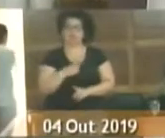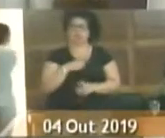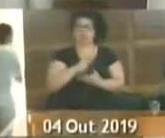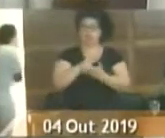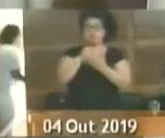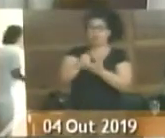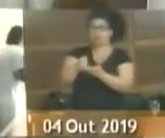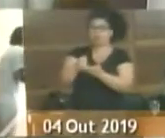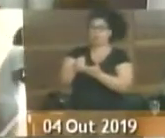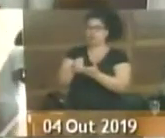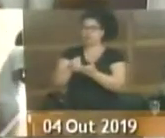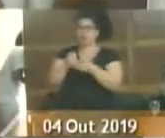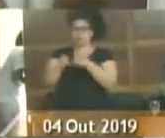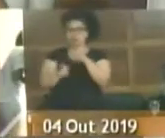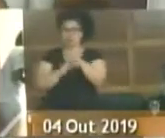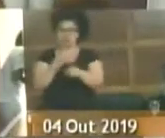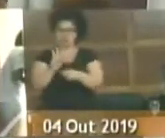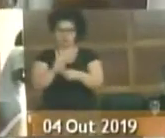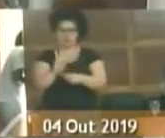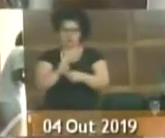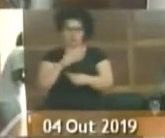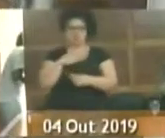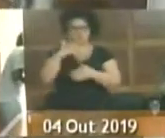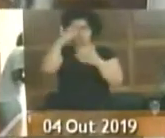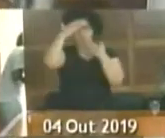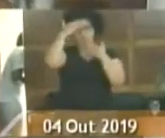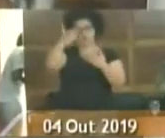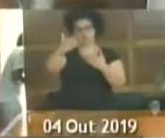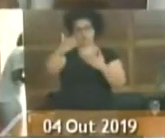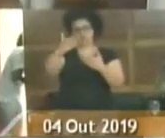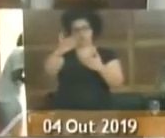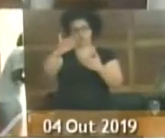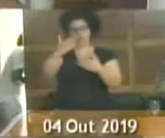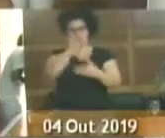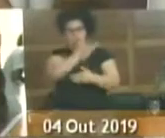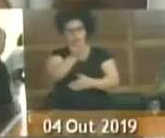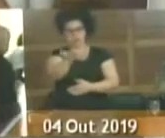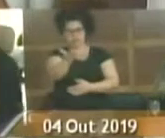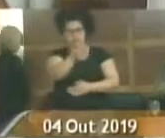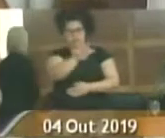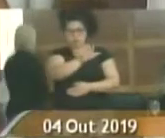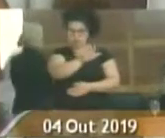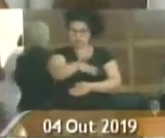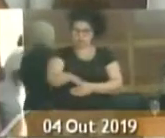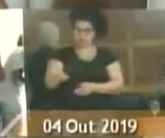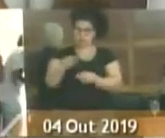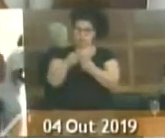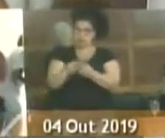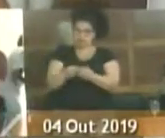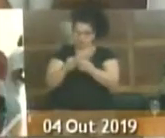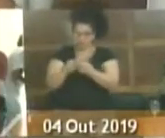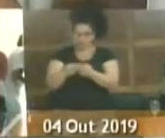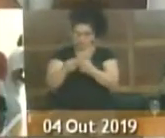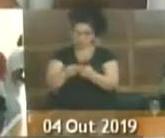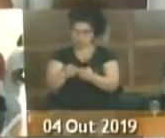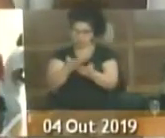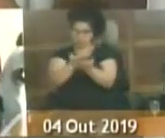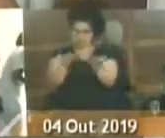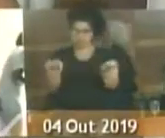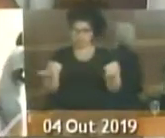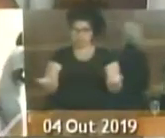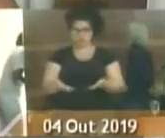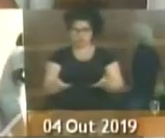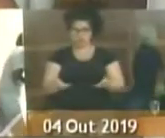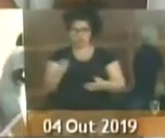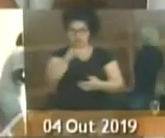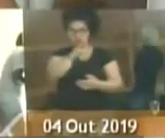dos protetores. Tá? Eu gostaria muito de agradecer às crianças pela paciência. E aí, a partir de